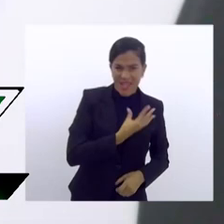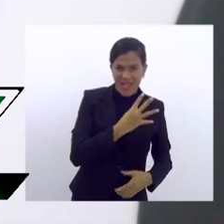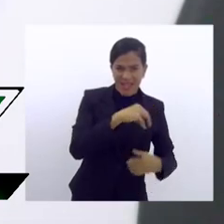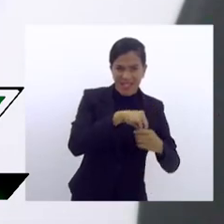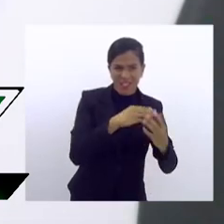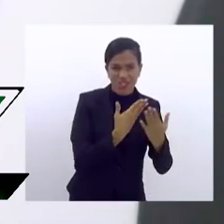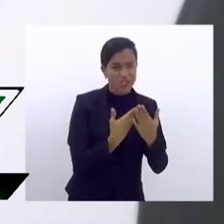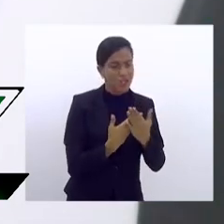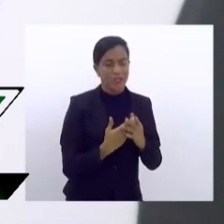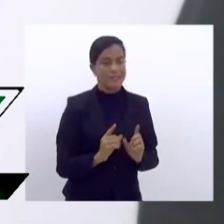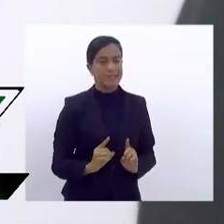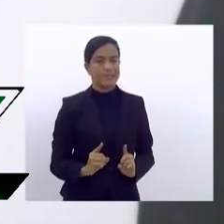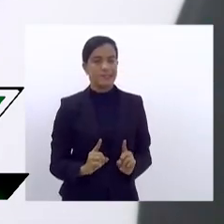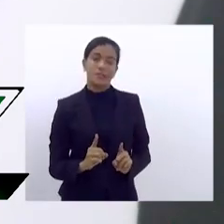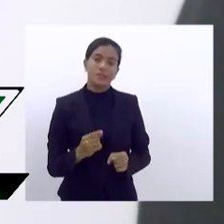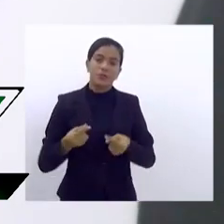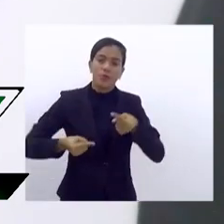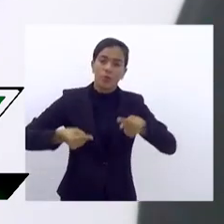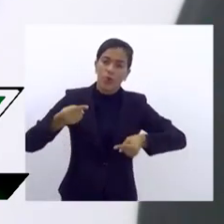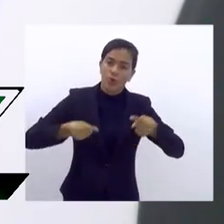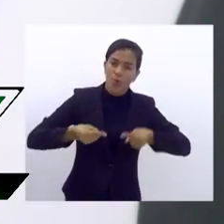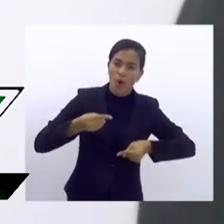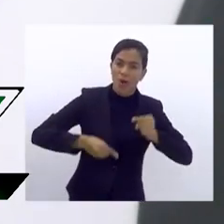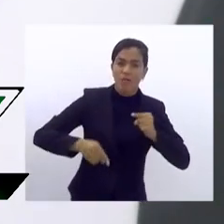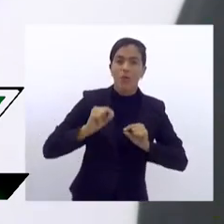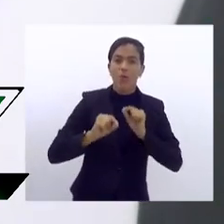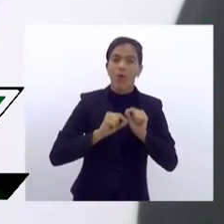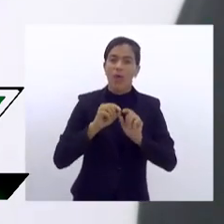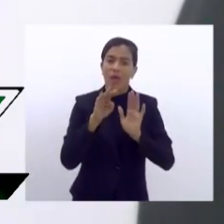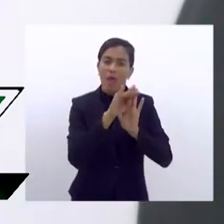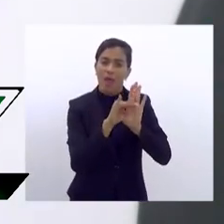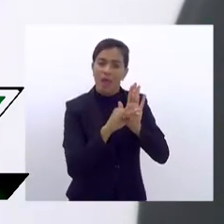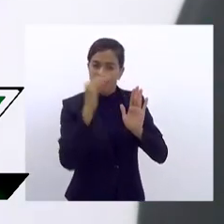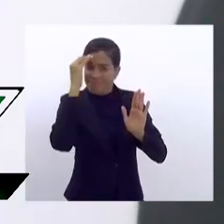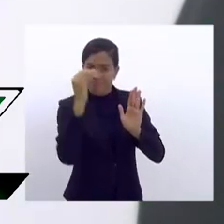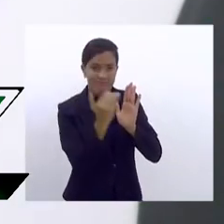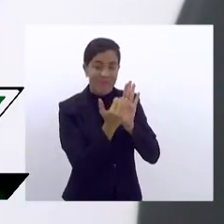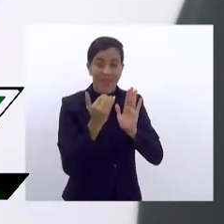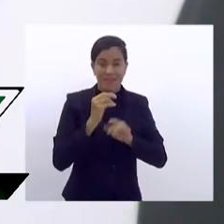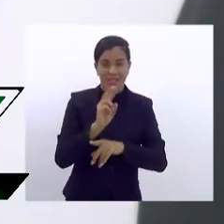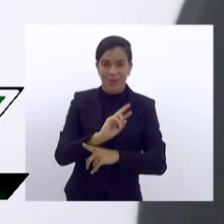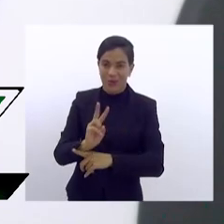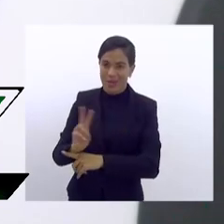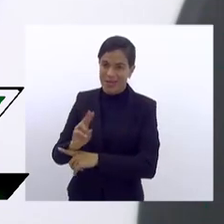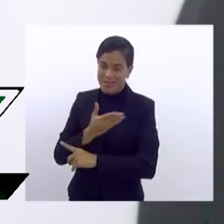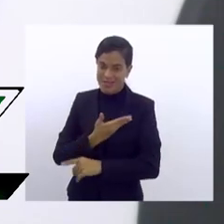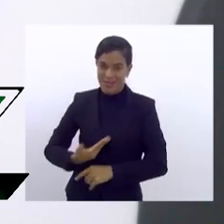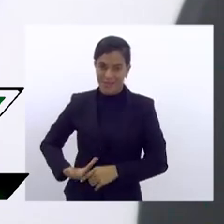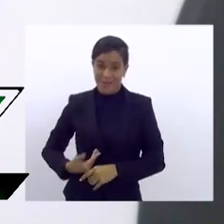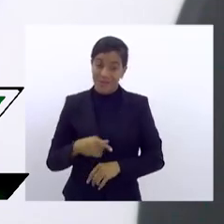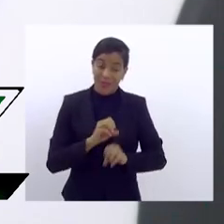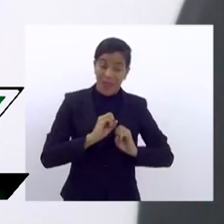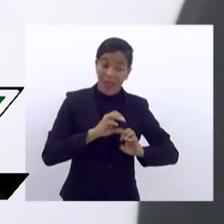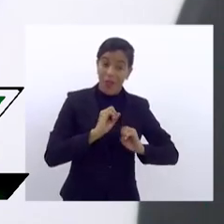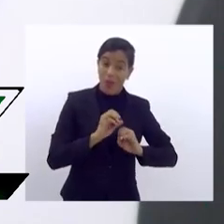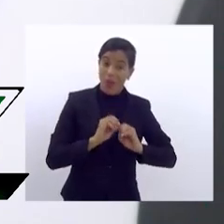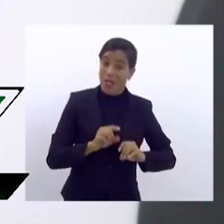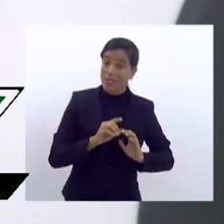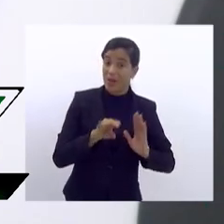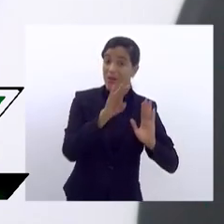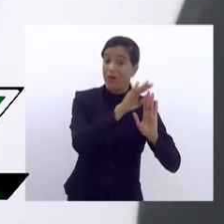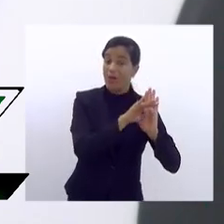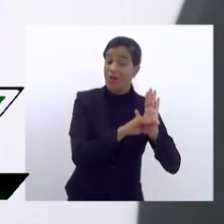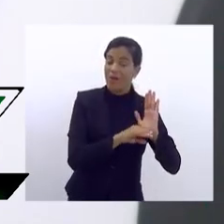não é uma discussão pautada na segurança pública educação deve ser pautada de